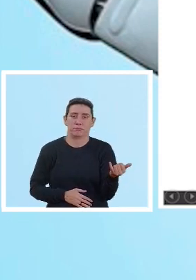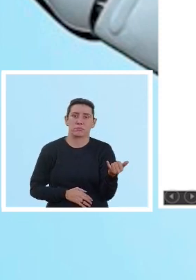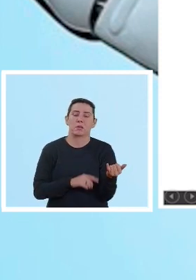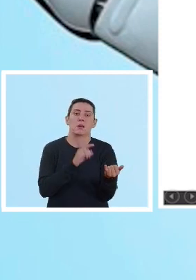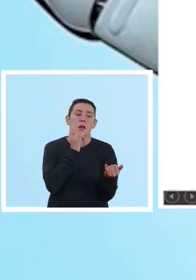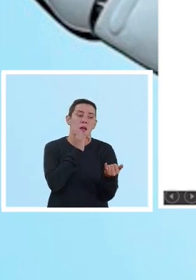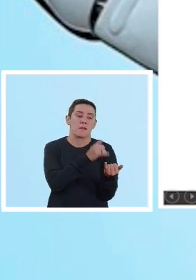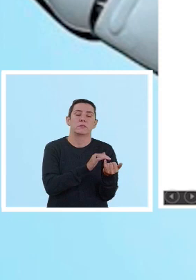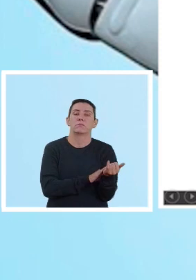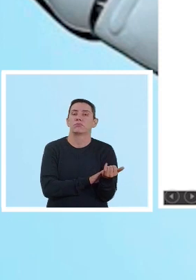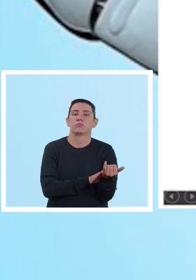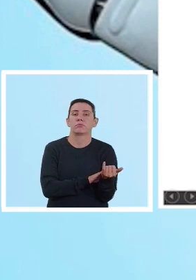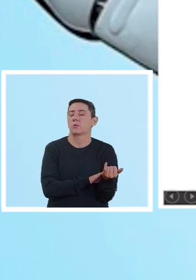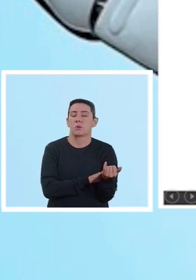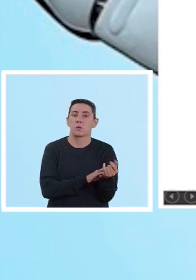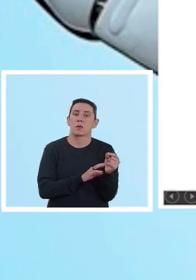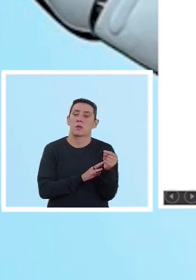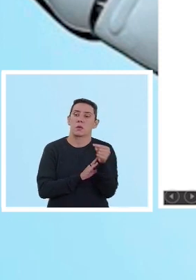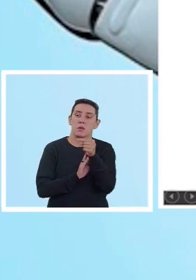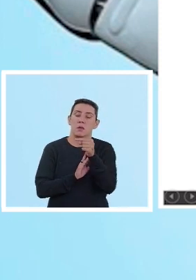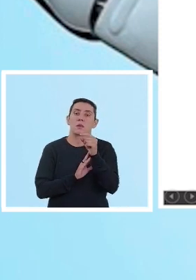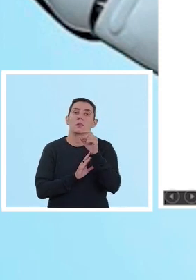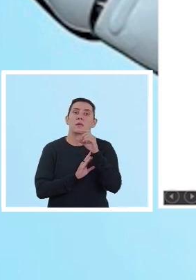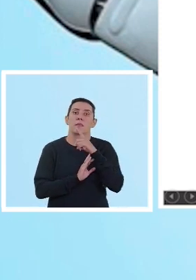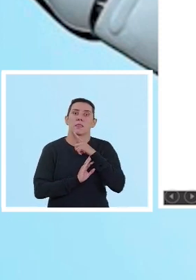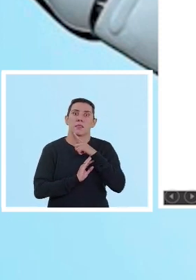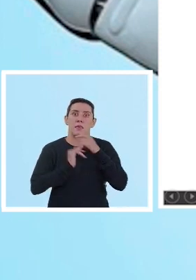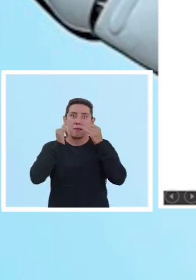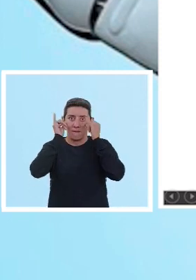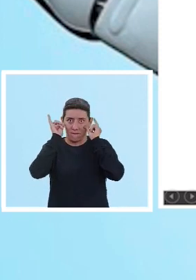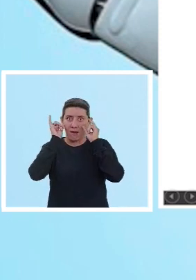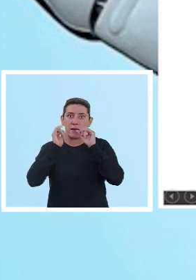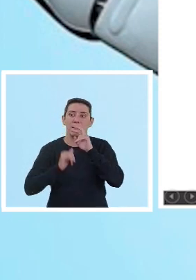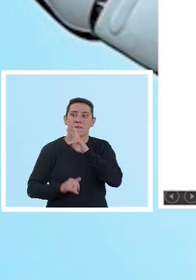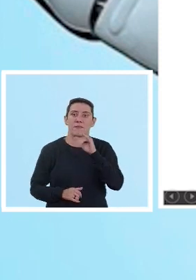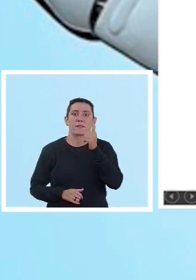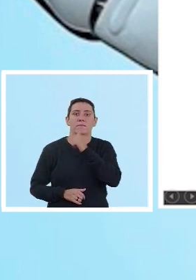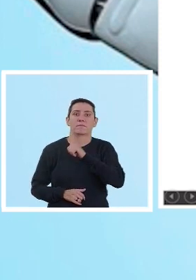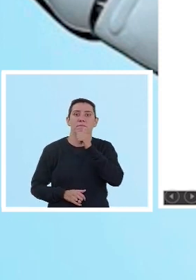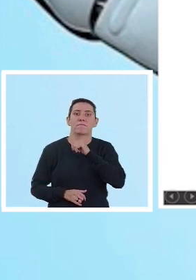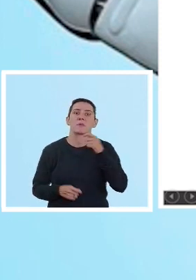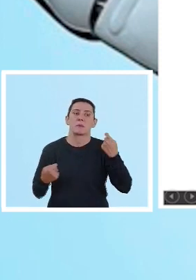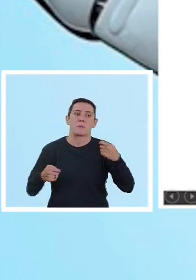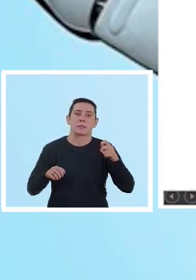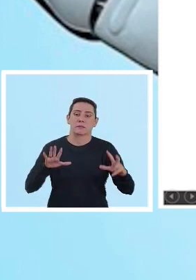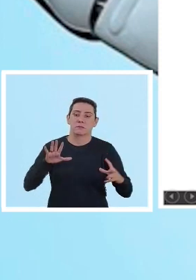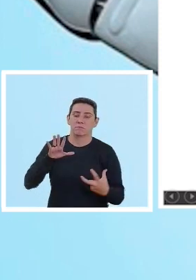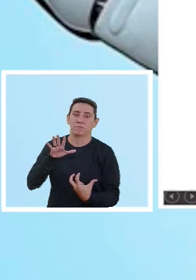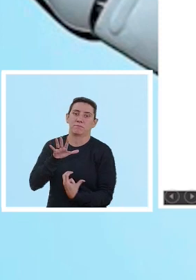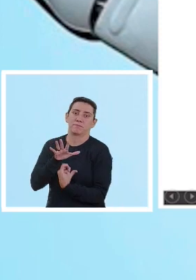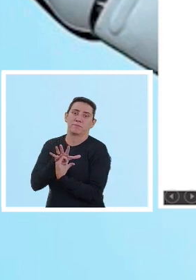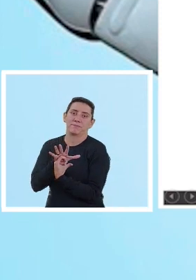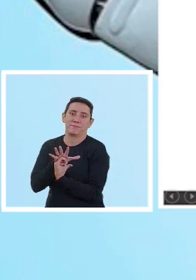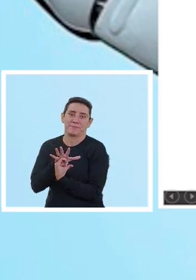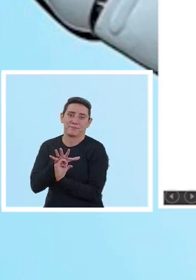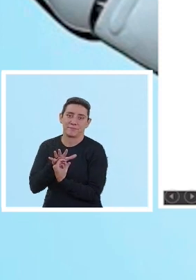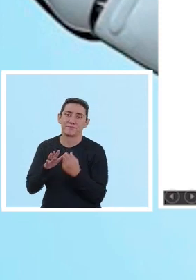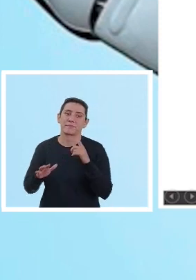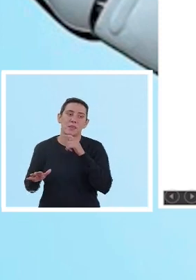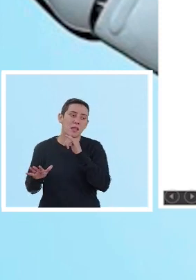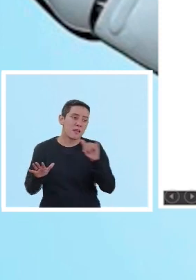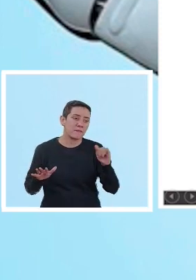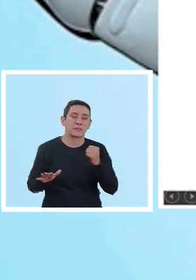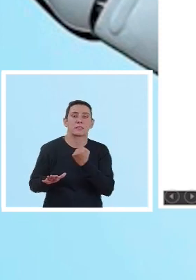é de comportamento desse o por exemplo aconteceu lá no Piquete um entre as vacas número